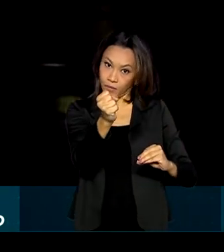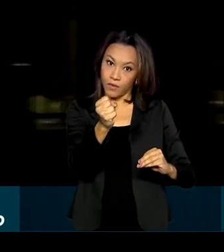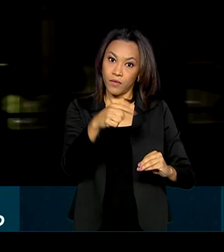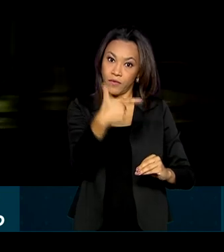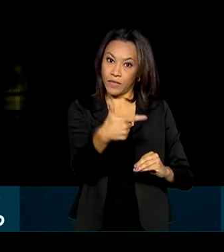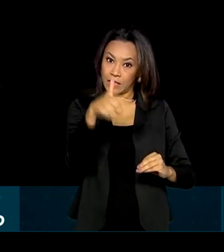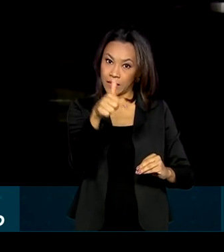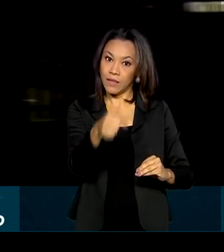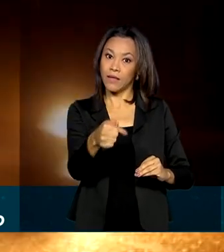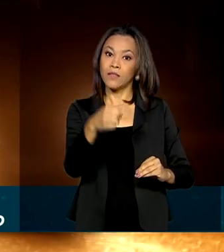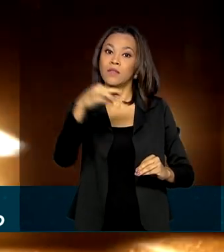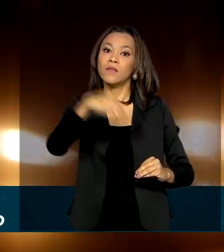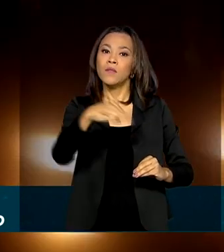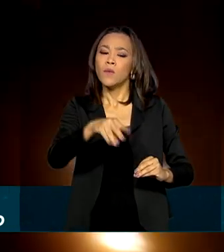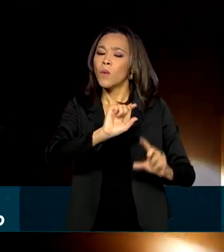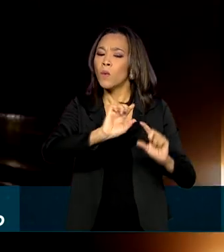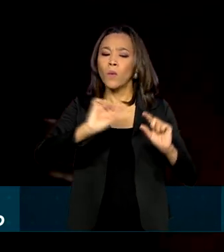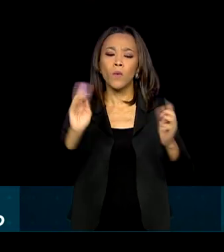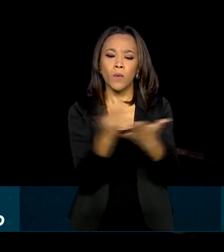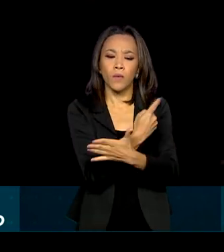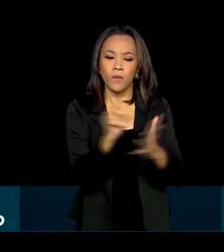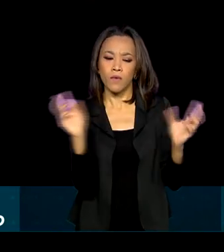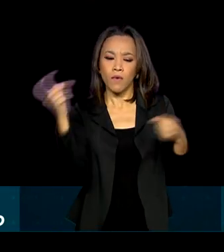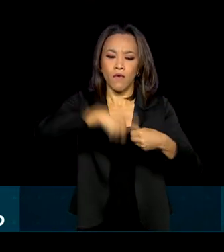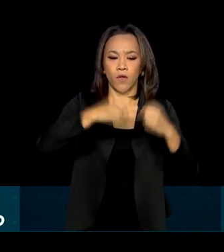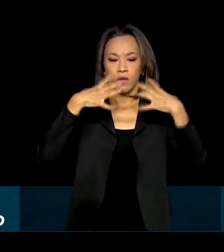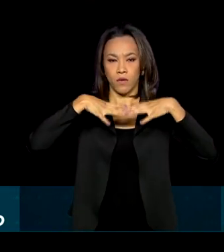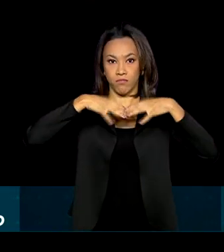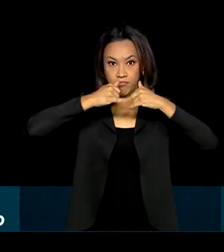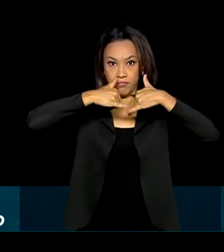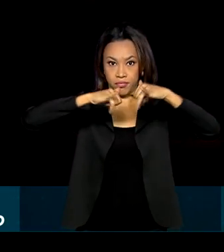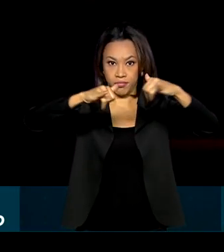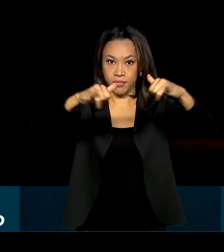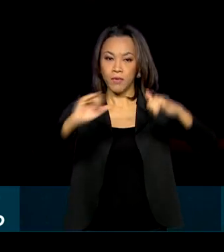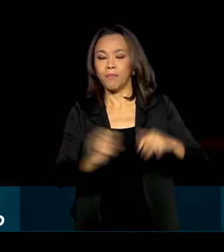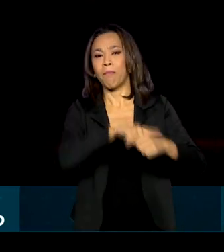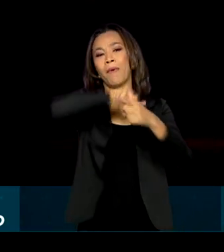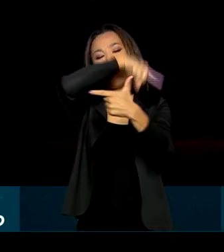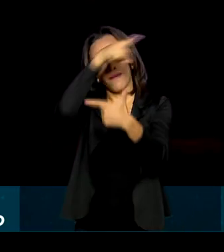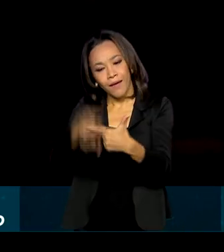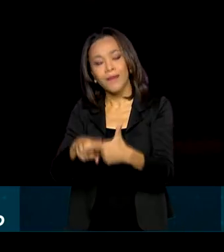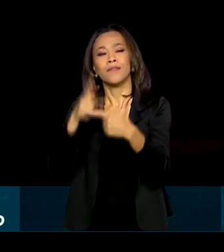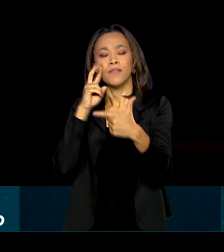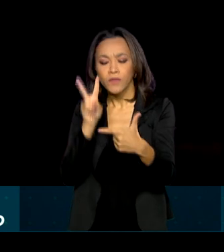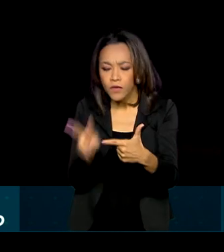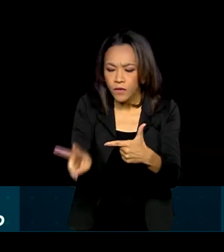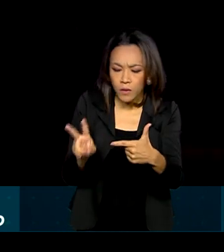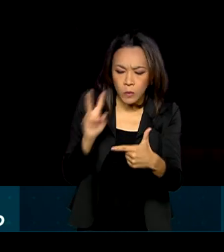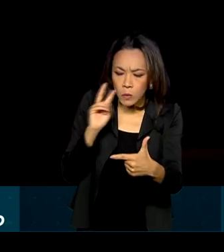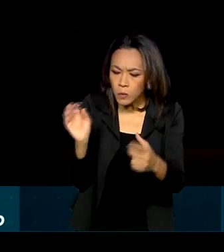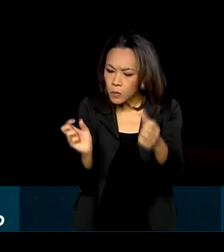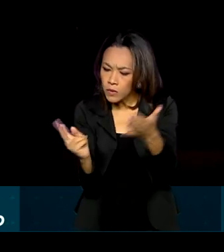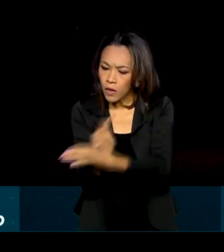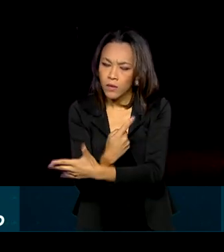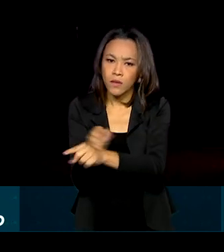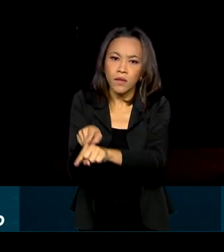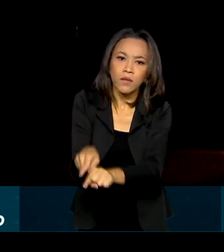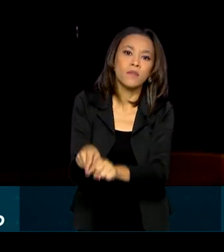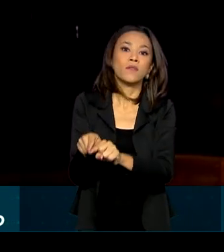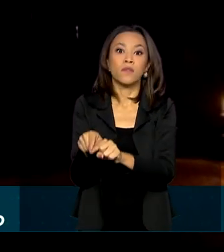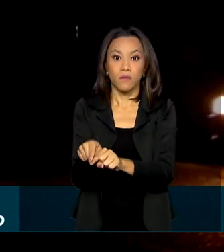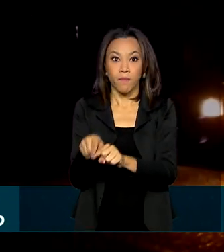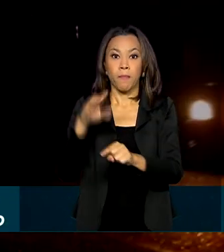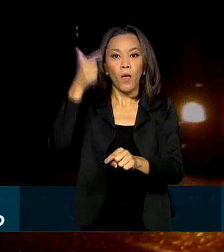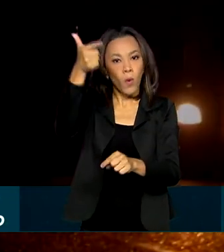Quando foi iniciada a retomada da energia, mais dois desligamentos foram verificados. A recomposição foi